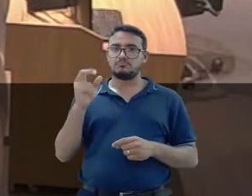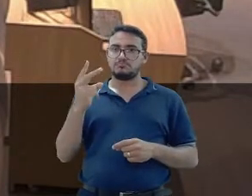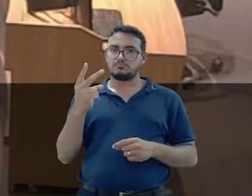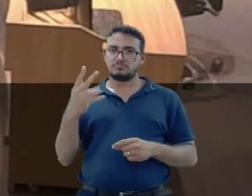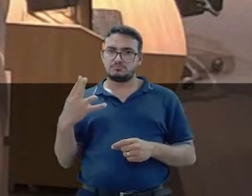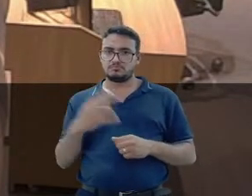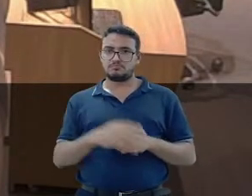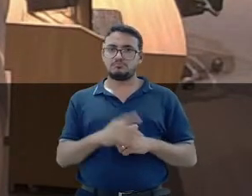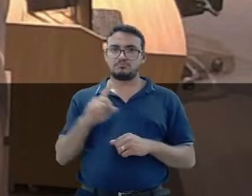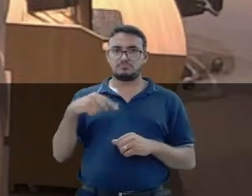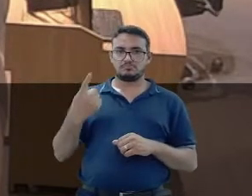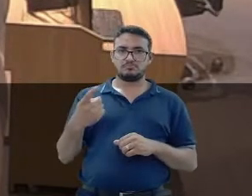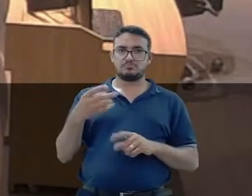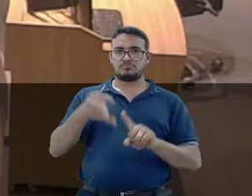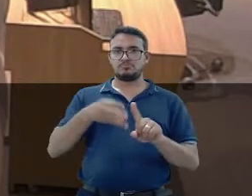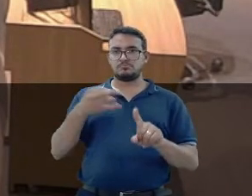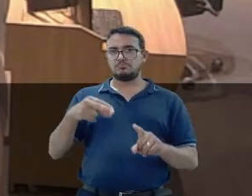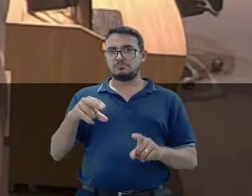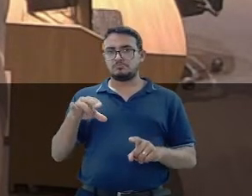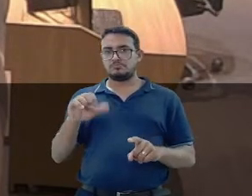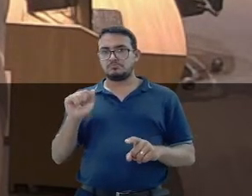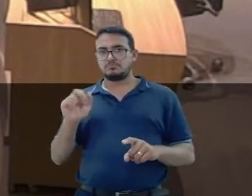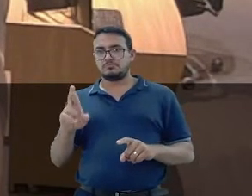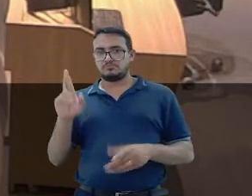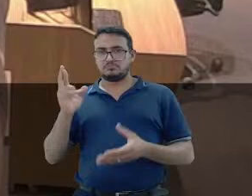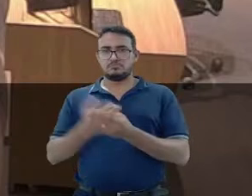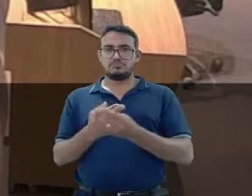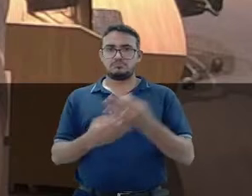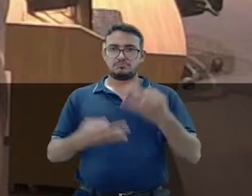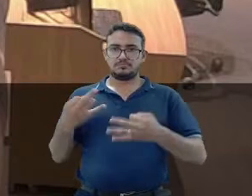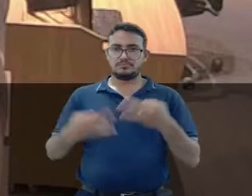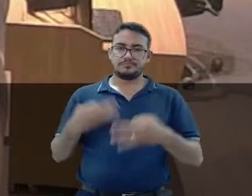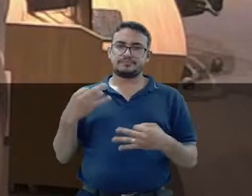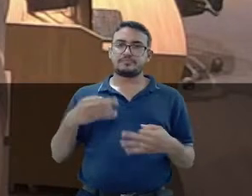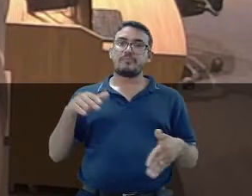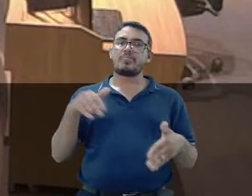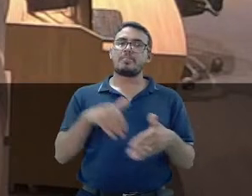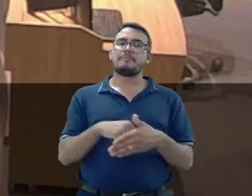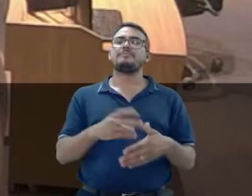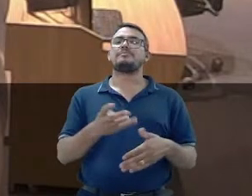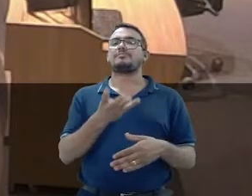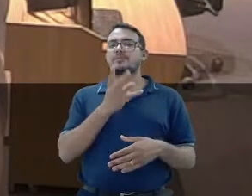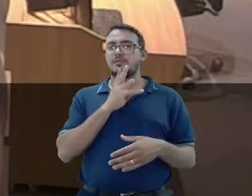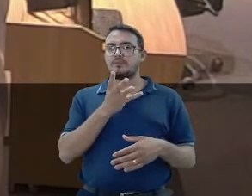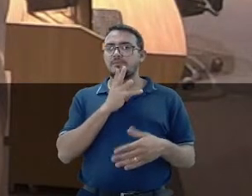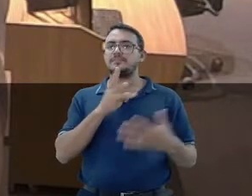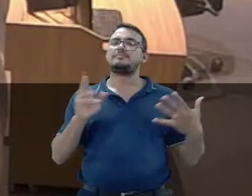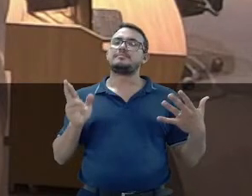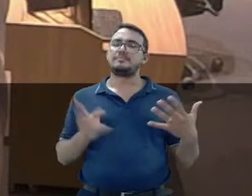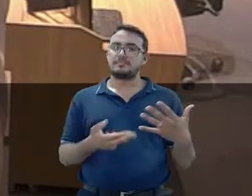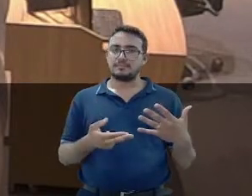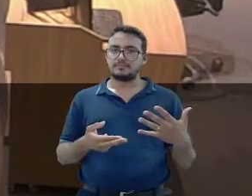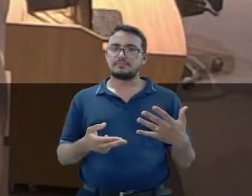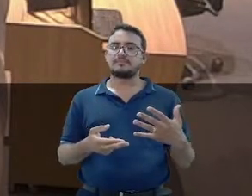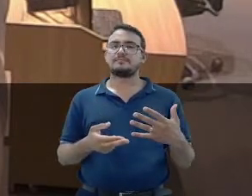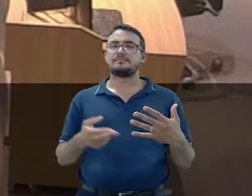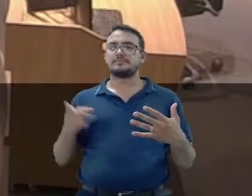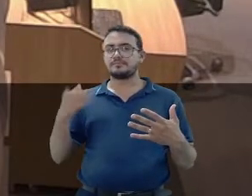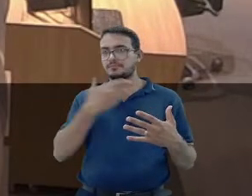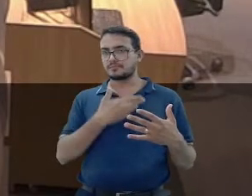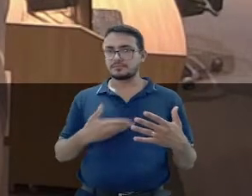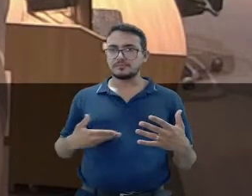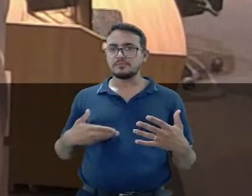2024, após o desembargador Nicanor de Araújo Lima, relator, ter votado conhecendo do recurso ordinário da União e